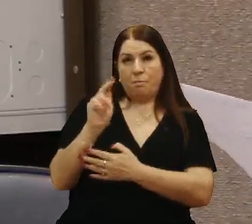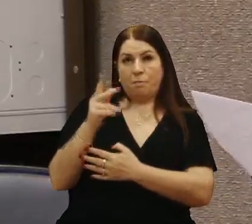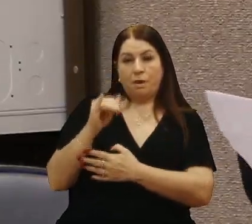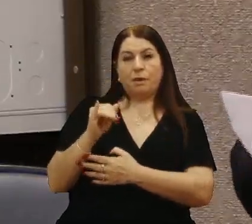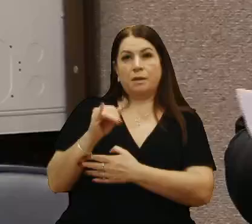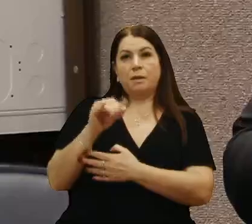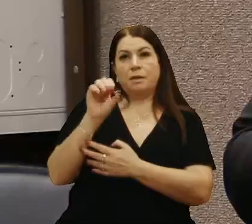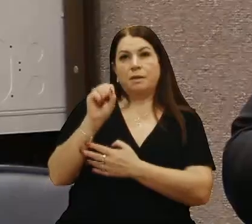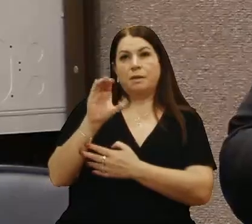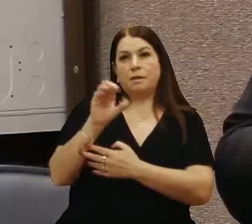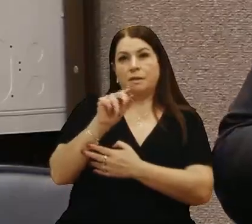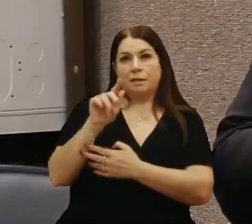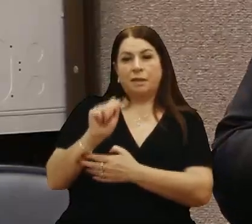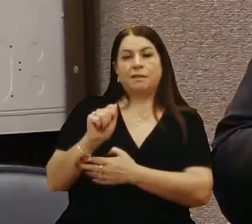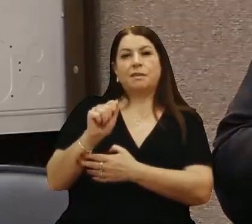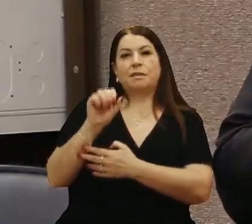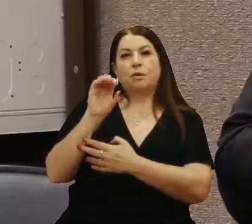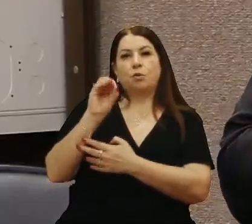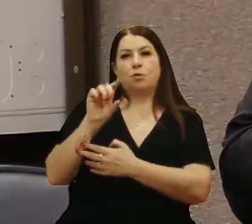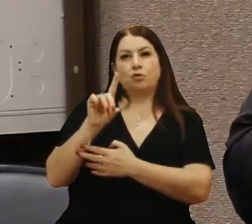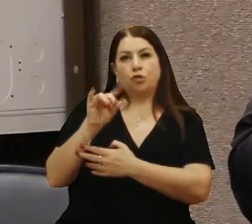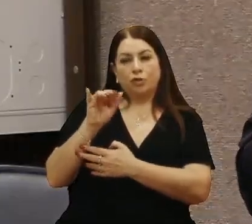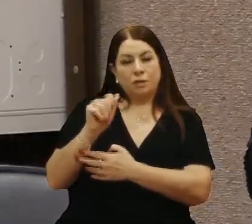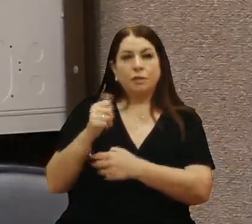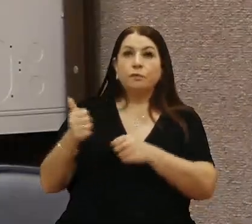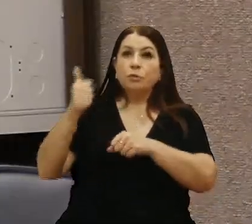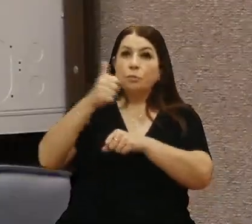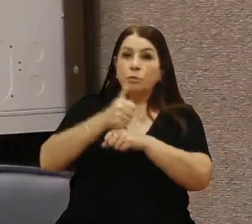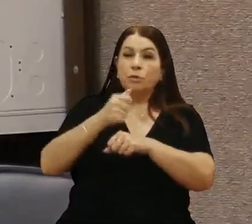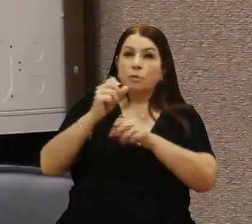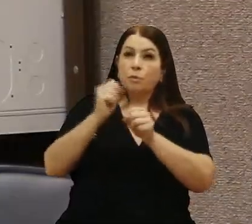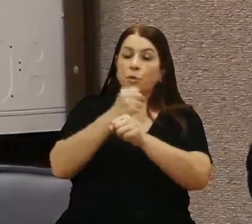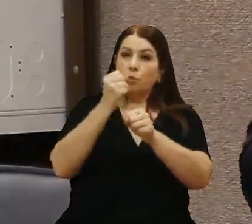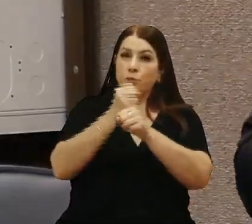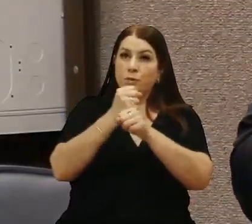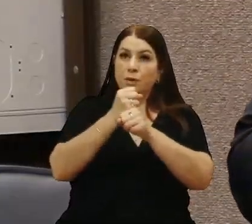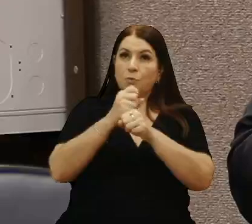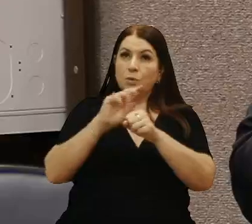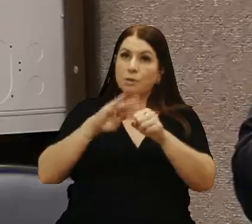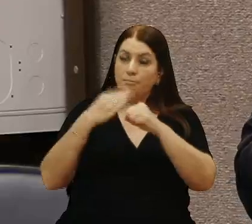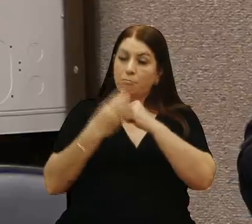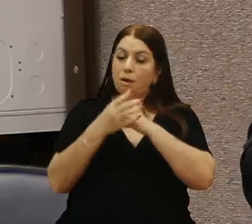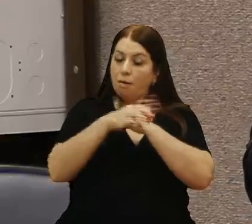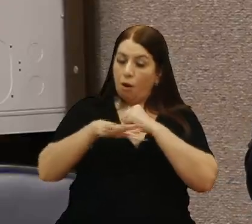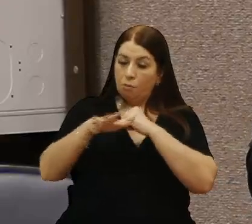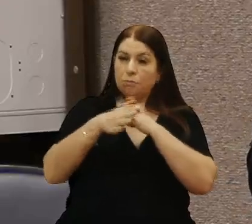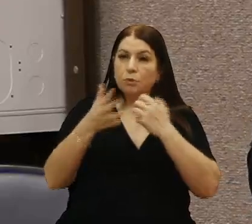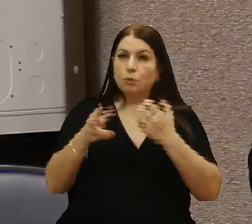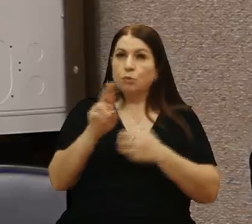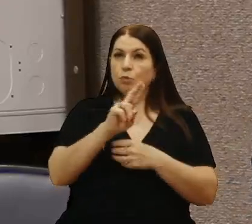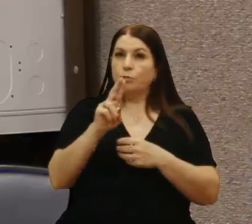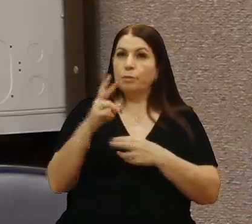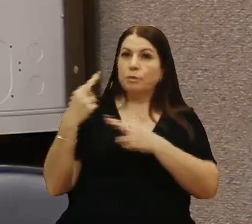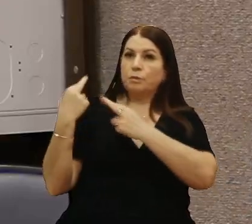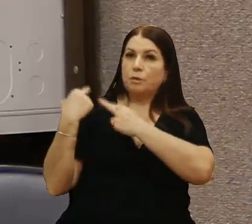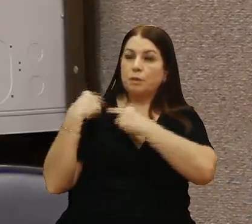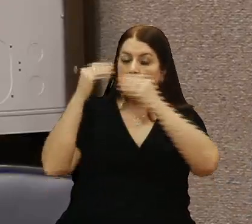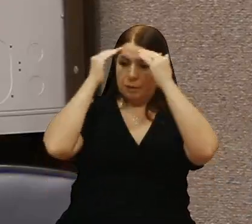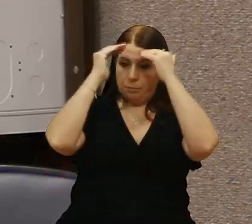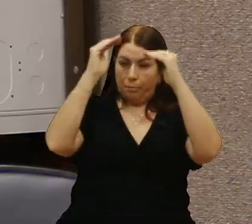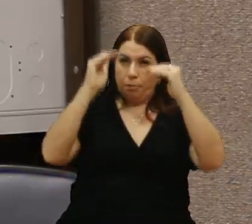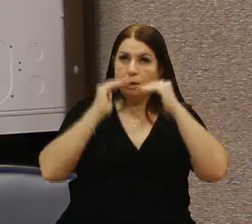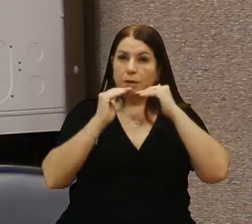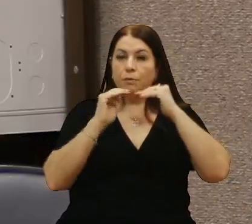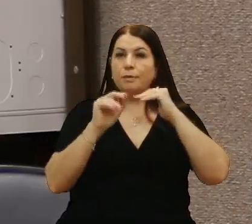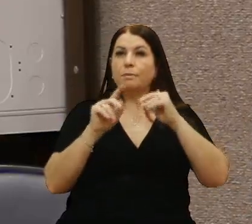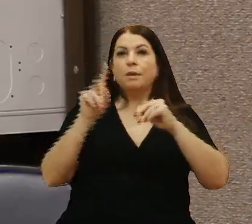Odila e todos os filhos, foi eventualmente substituído para a construção do loteamento, cujo nome carrega o respeito e a memória